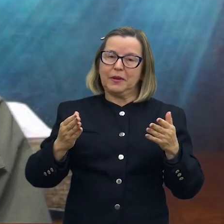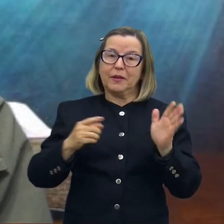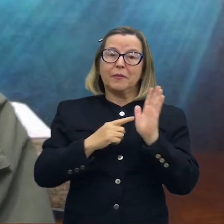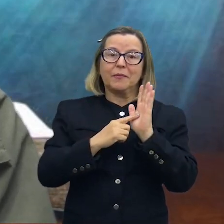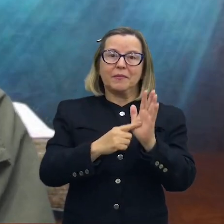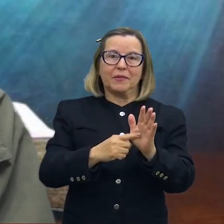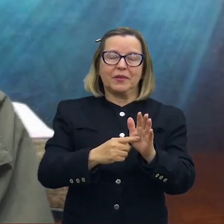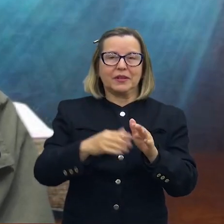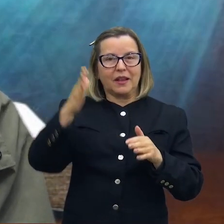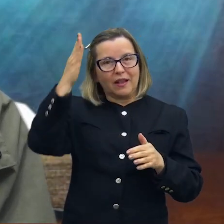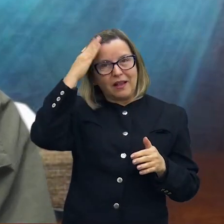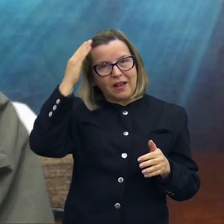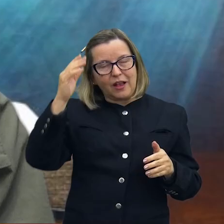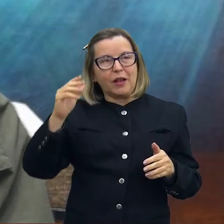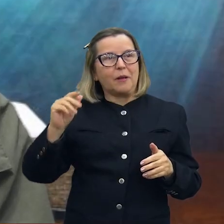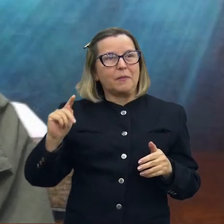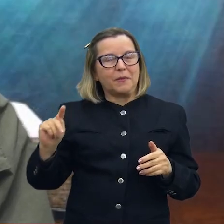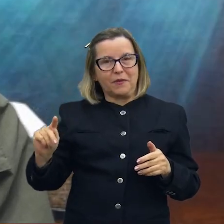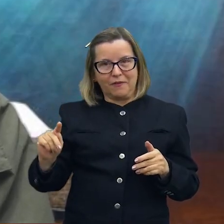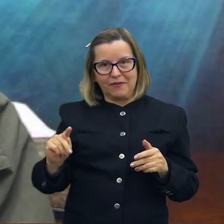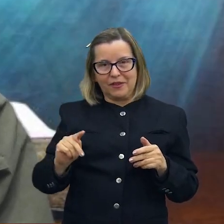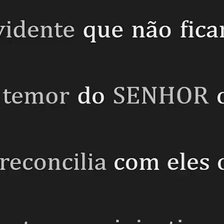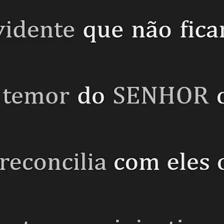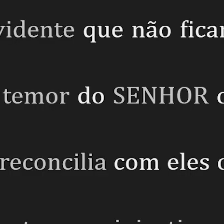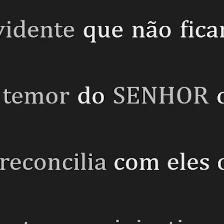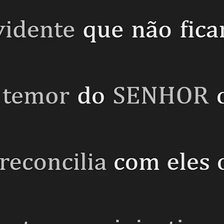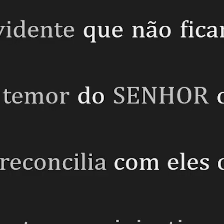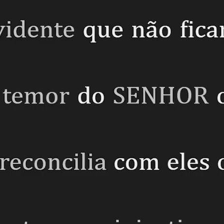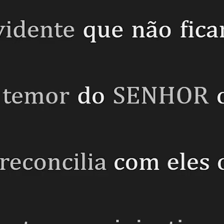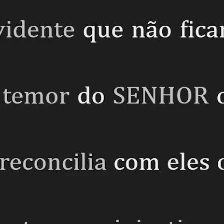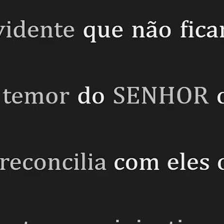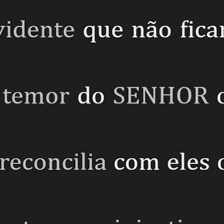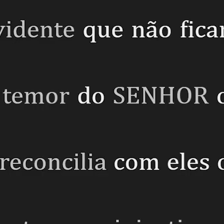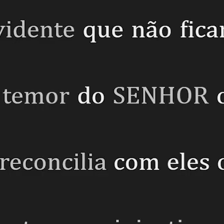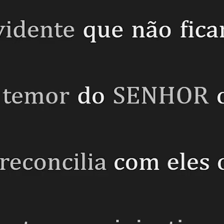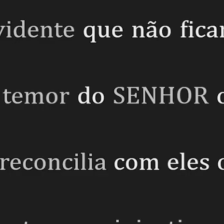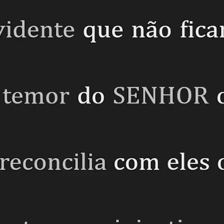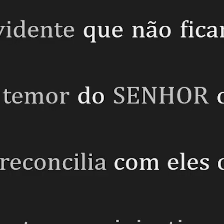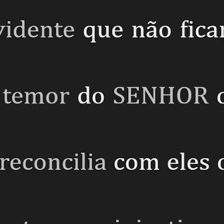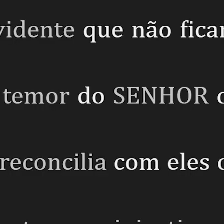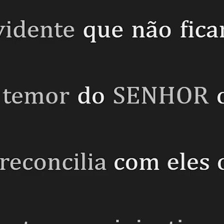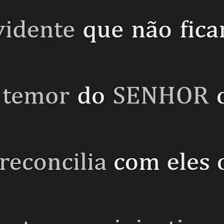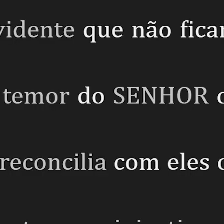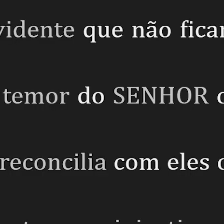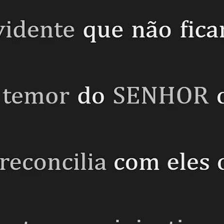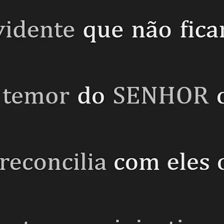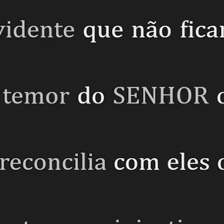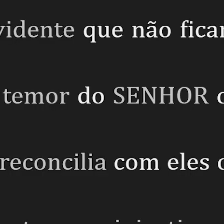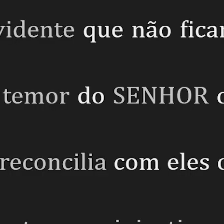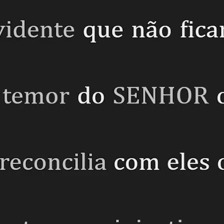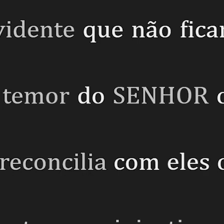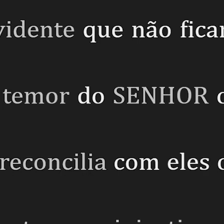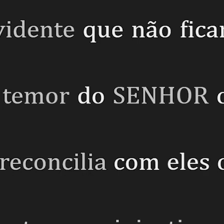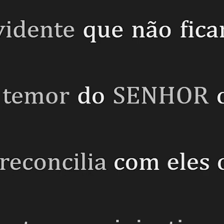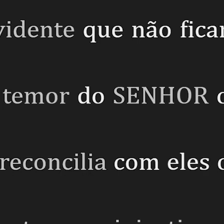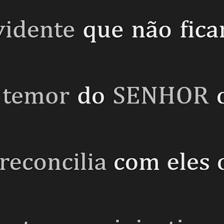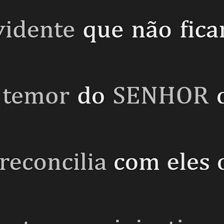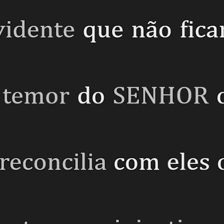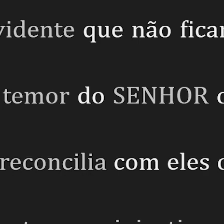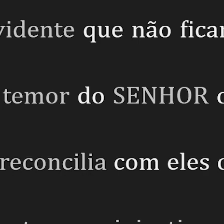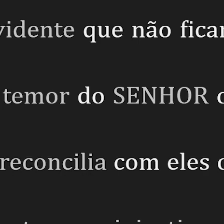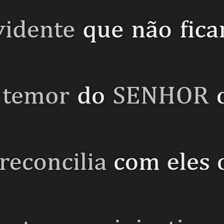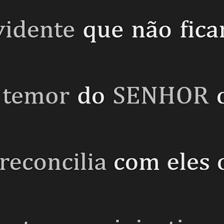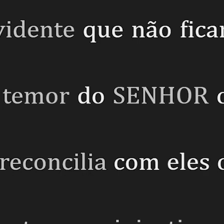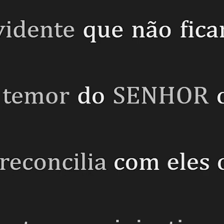em Provérbios 16:1, olha que interessante. O coração do homem pode fazer planos, mas a resposta certa vem